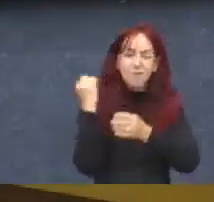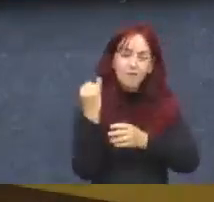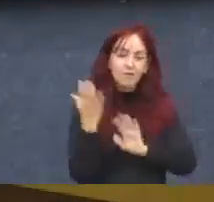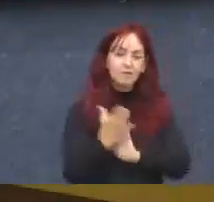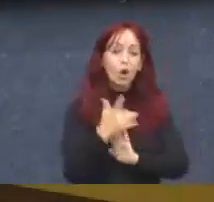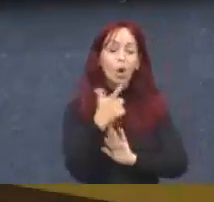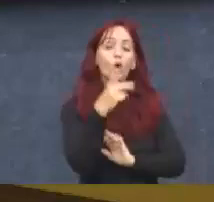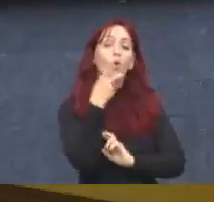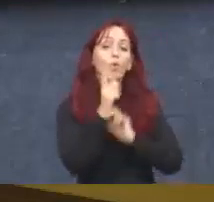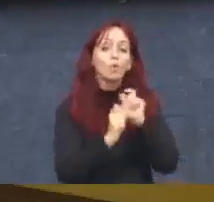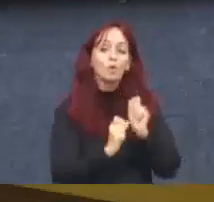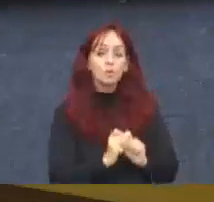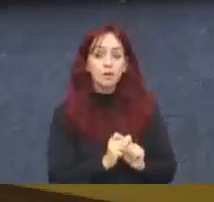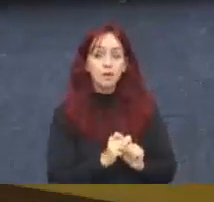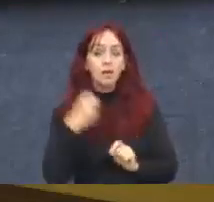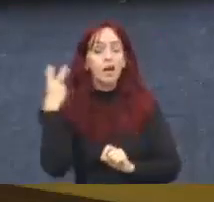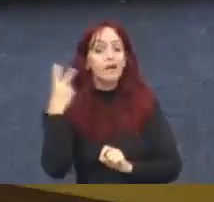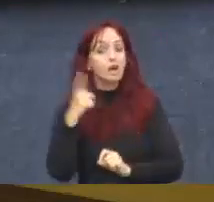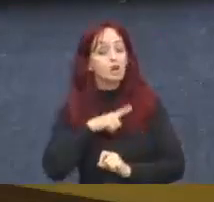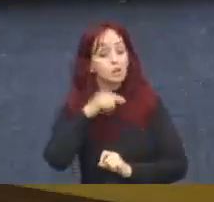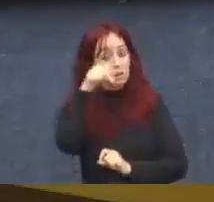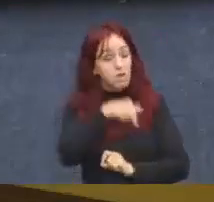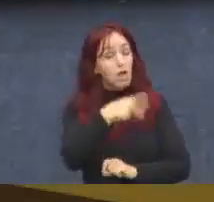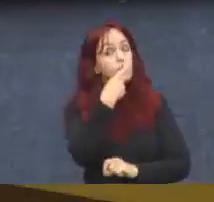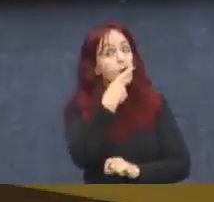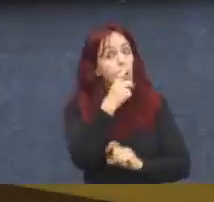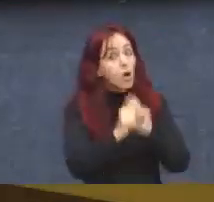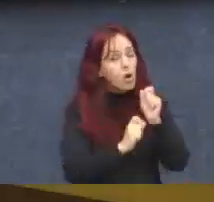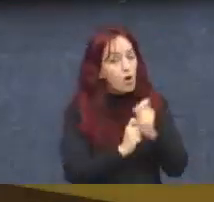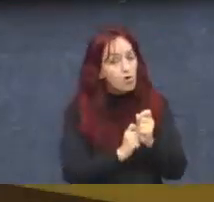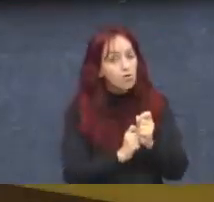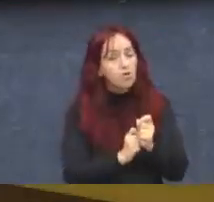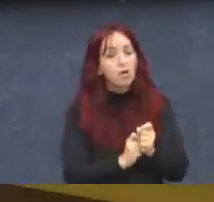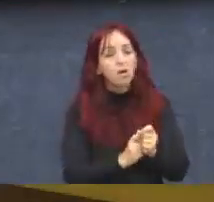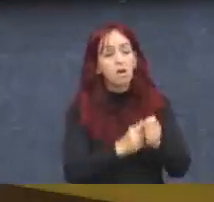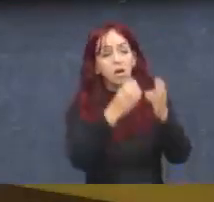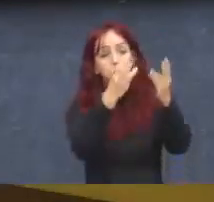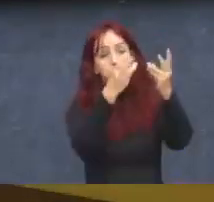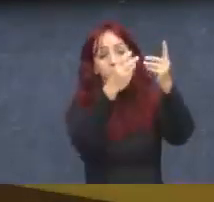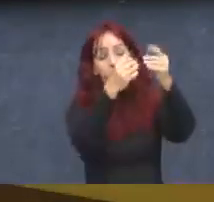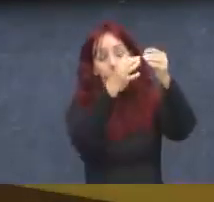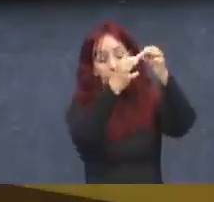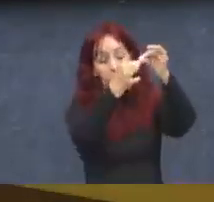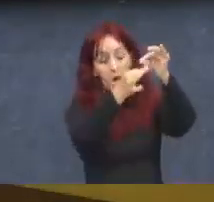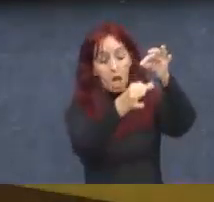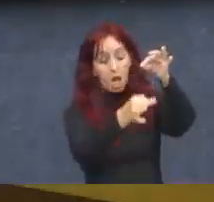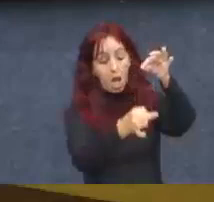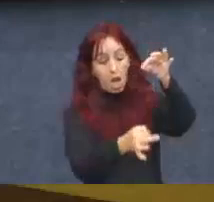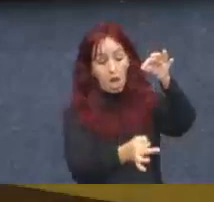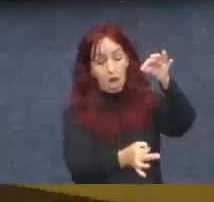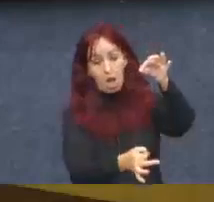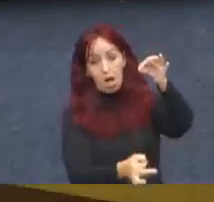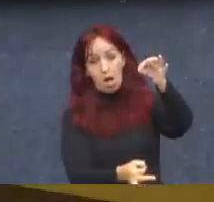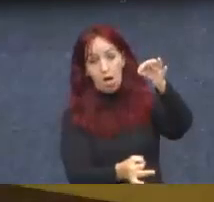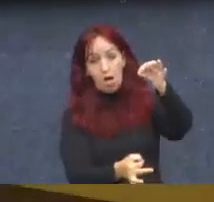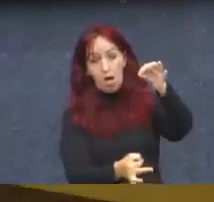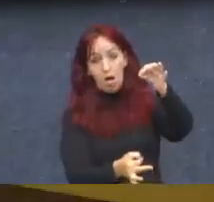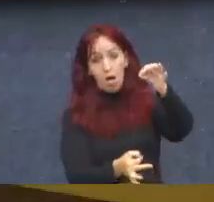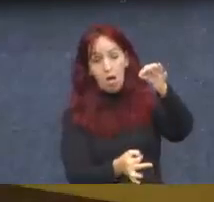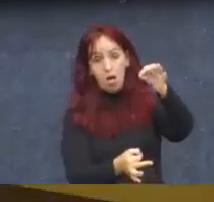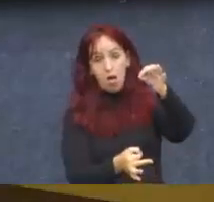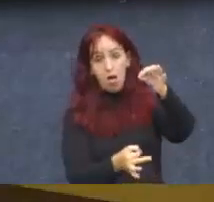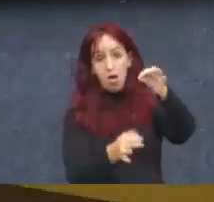coisa, presidente. O vereador que esteve aqui falou muita besteira. Muita besteira. Fake news